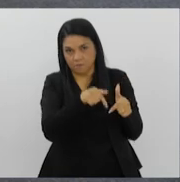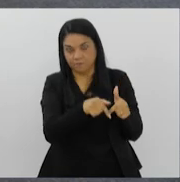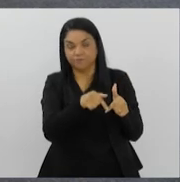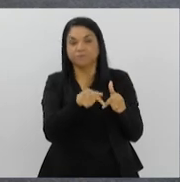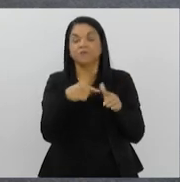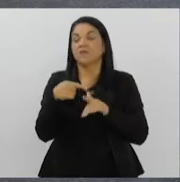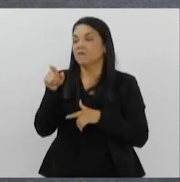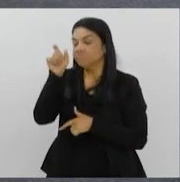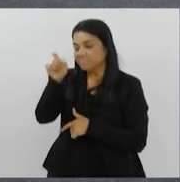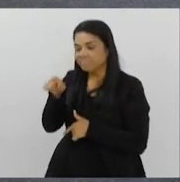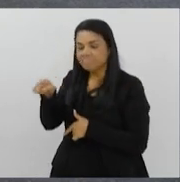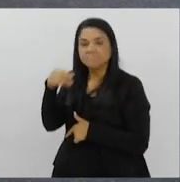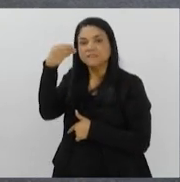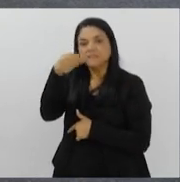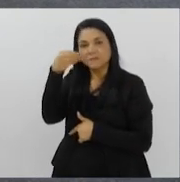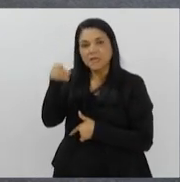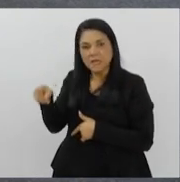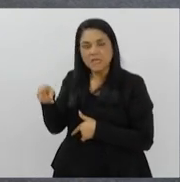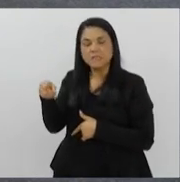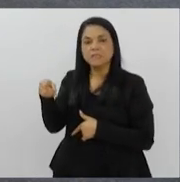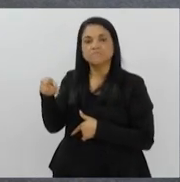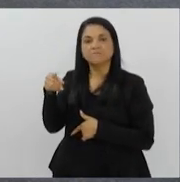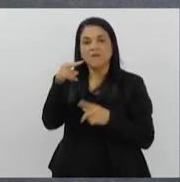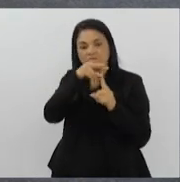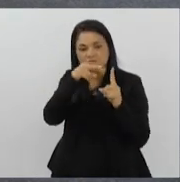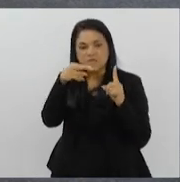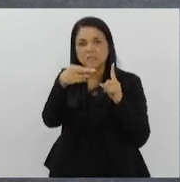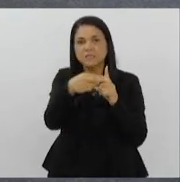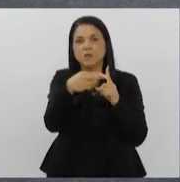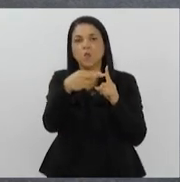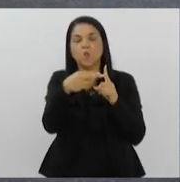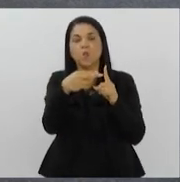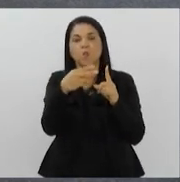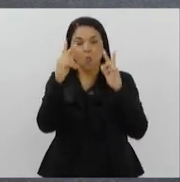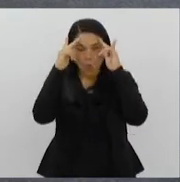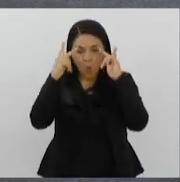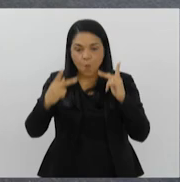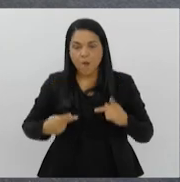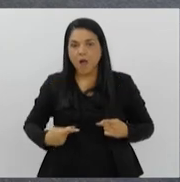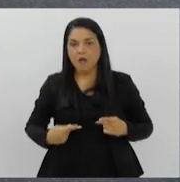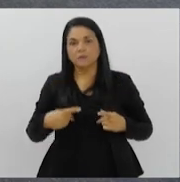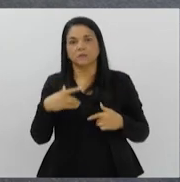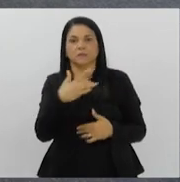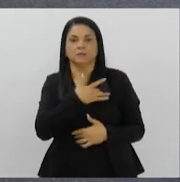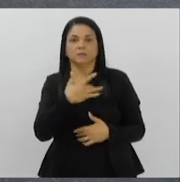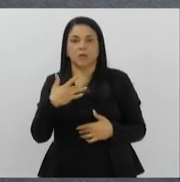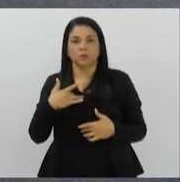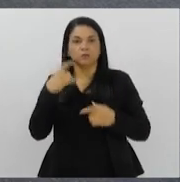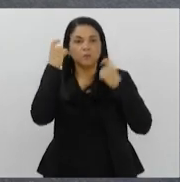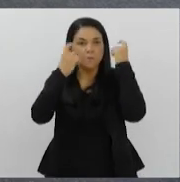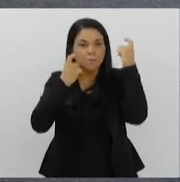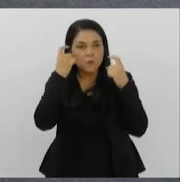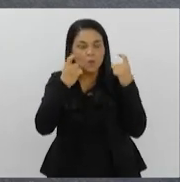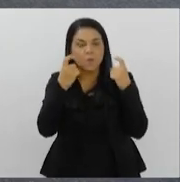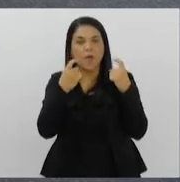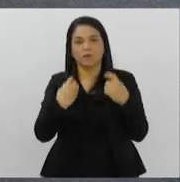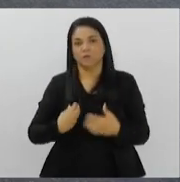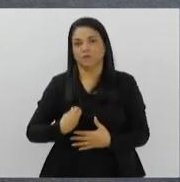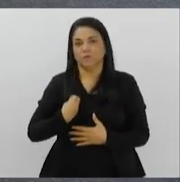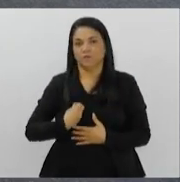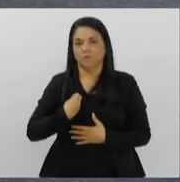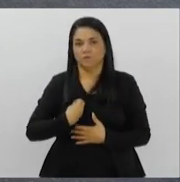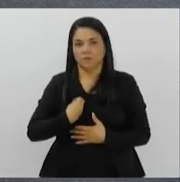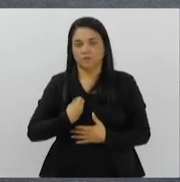produtor, tem uma visão humana da saúde e está preocupado com a vida e com as condições de saúde de